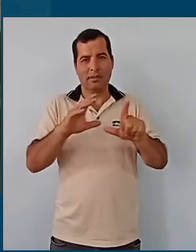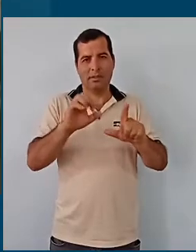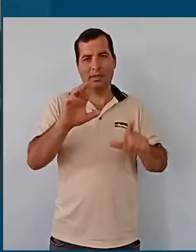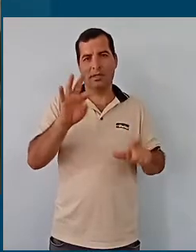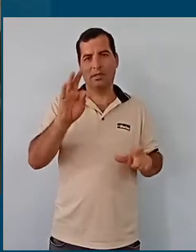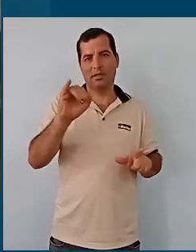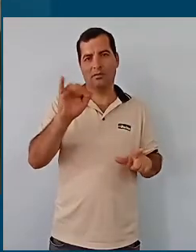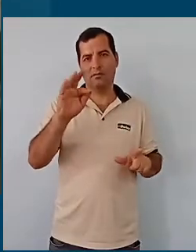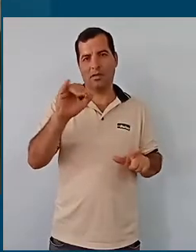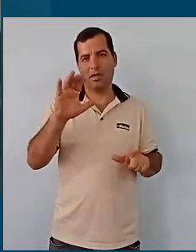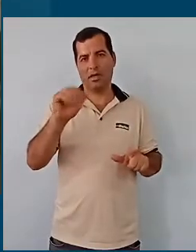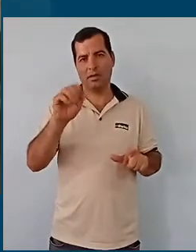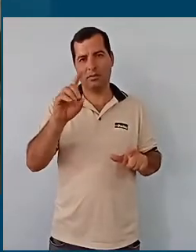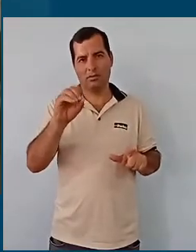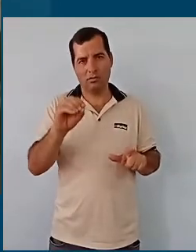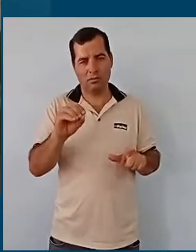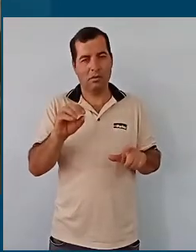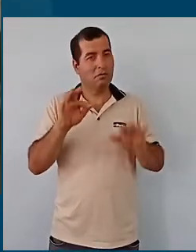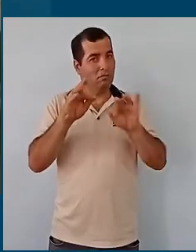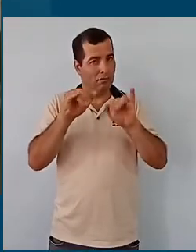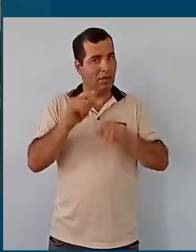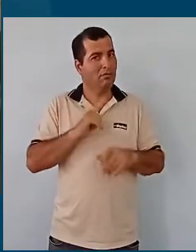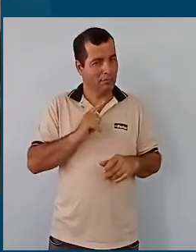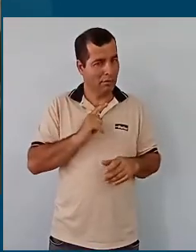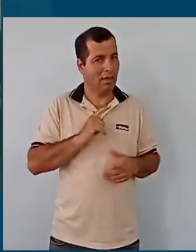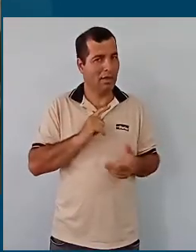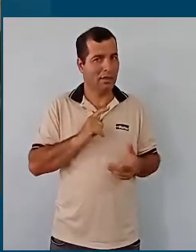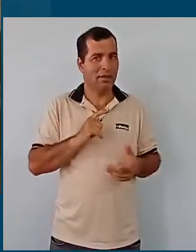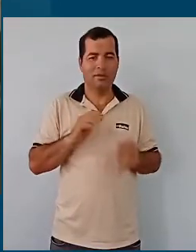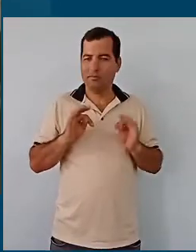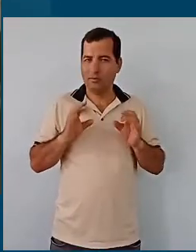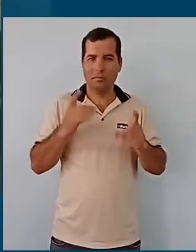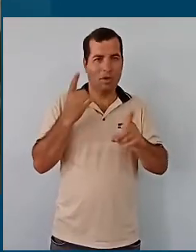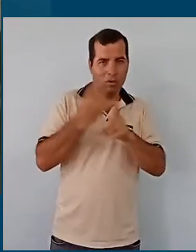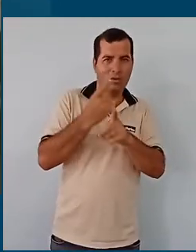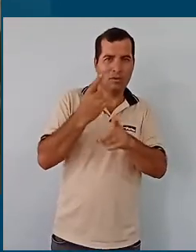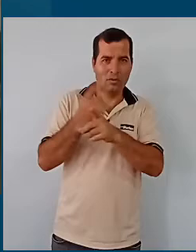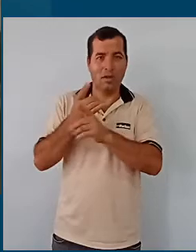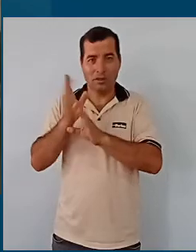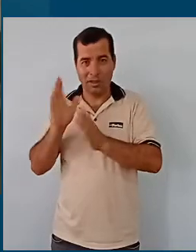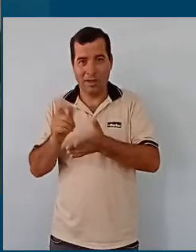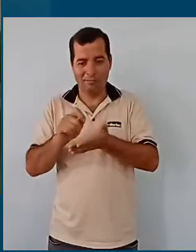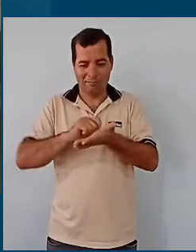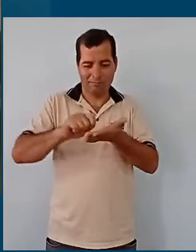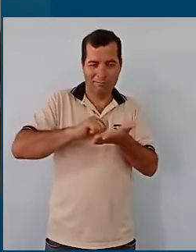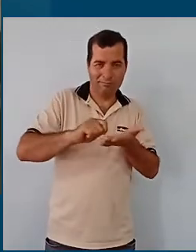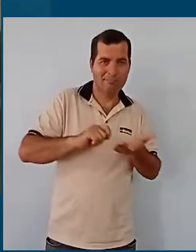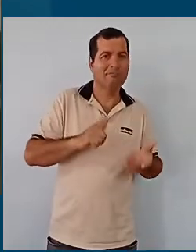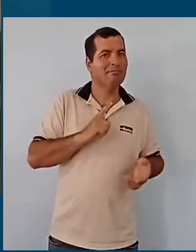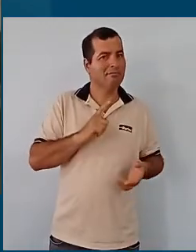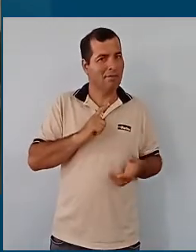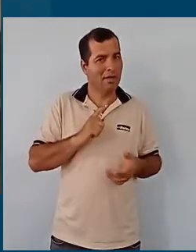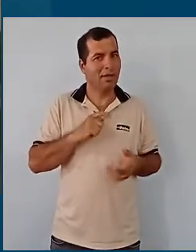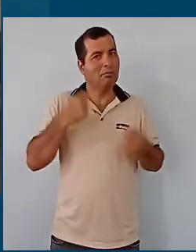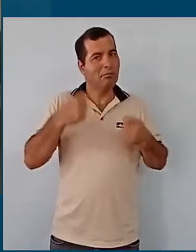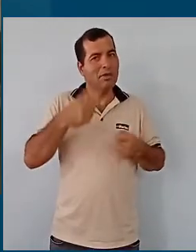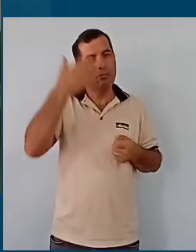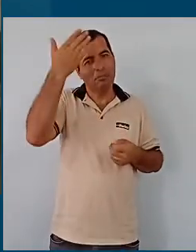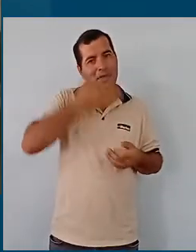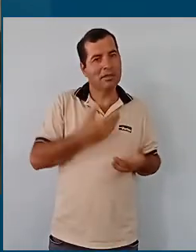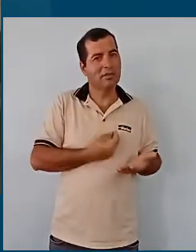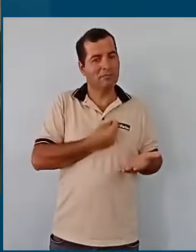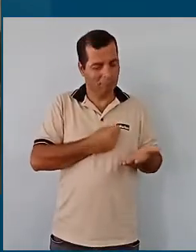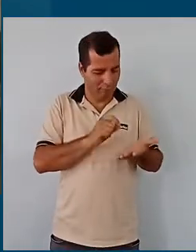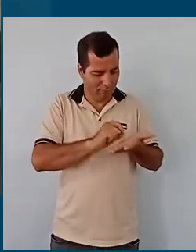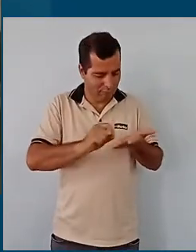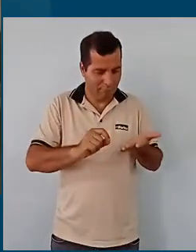certificado, ele vai ser entregue lá no final, então, de todas as atividades que vocês participaram, ele vai ser emitido pelo